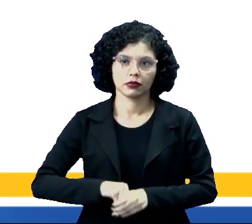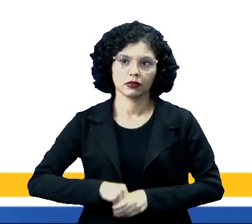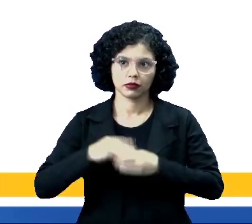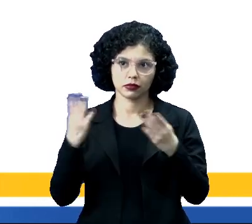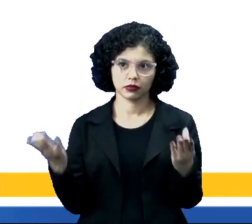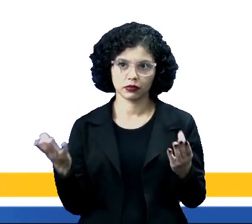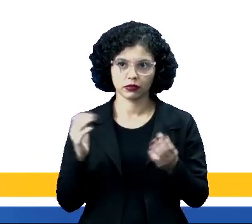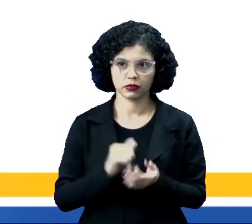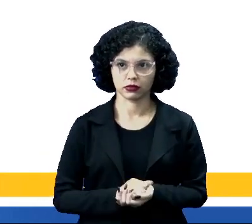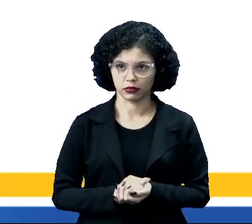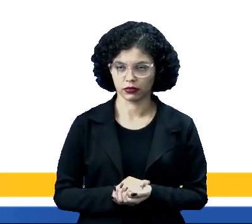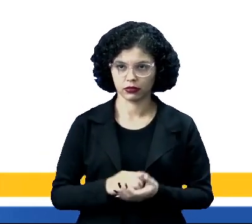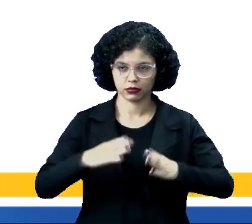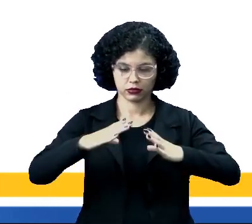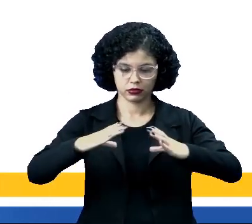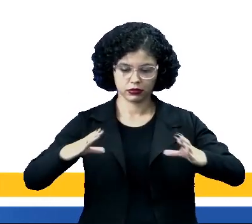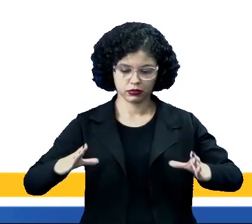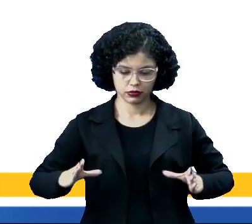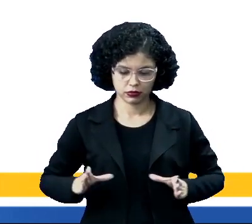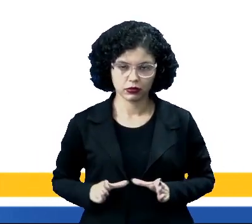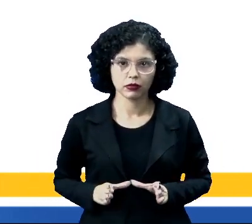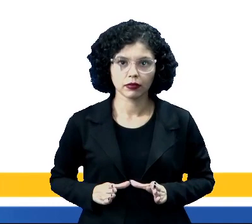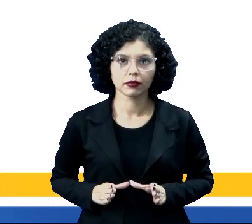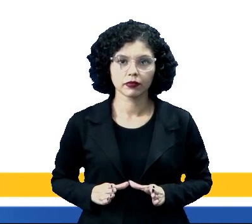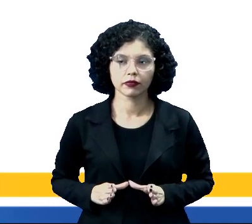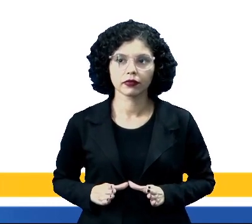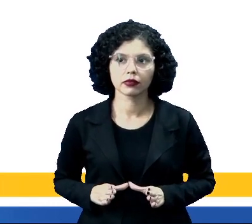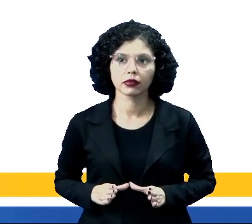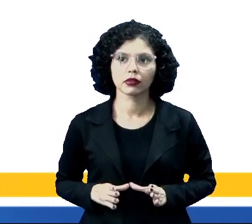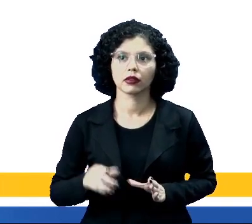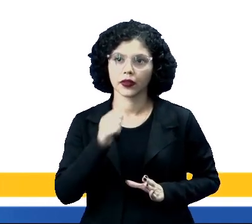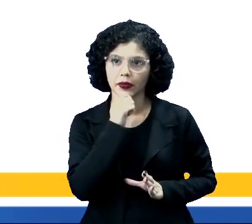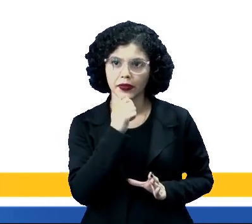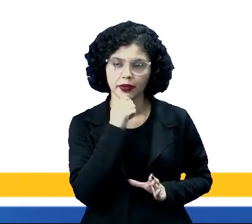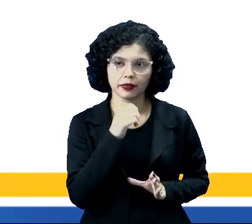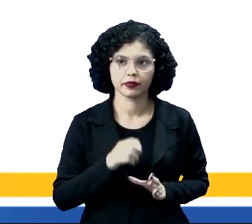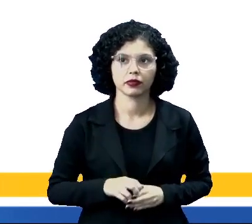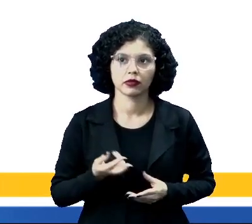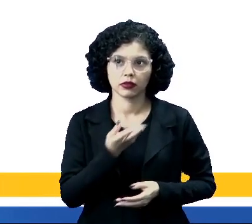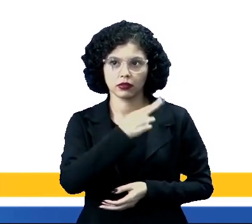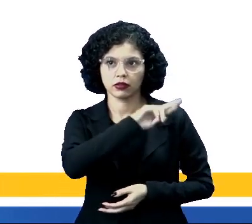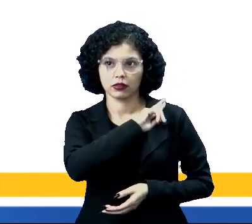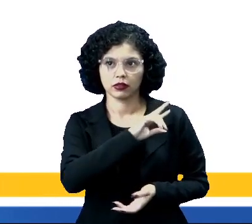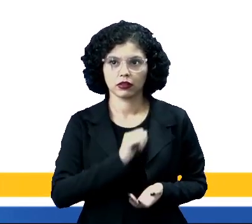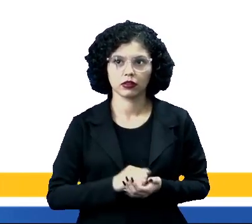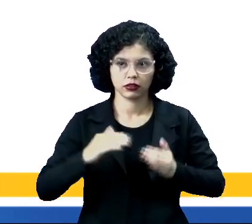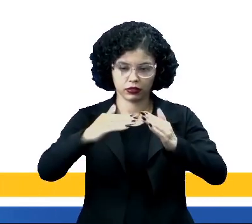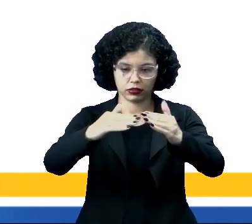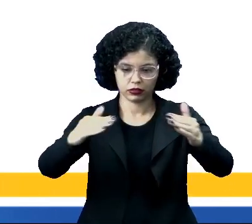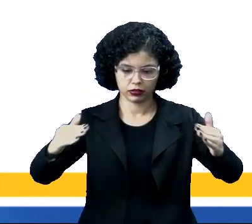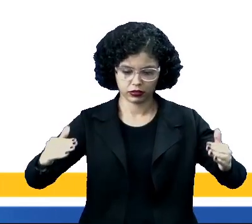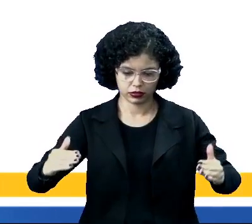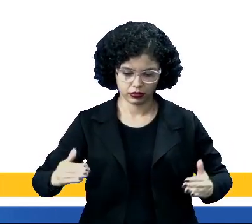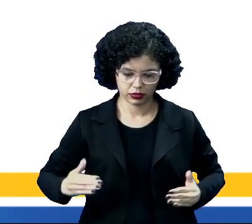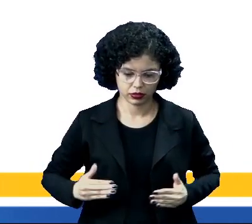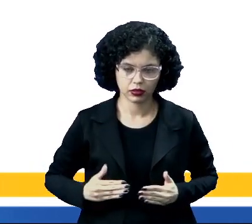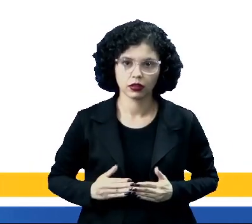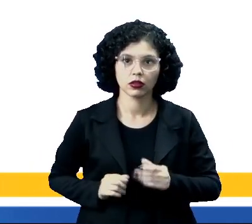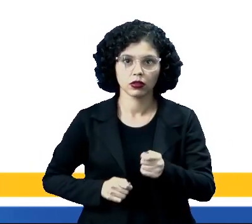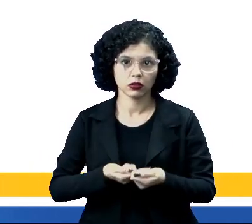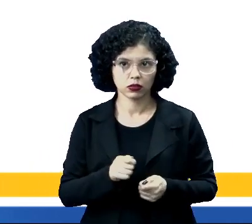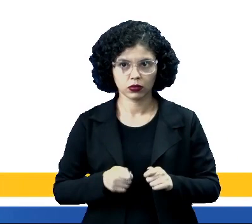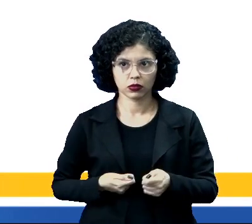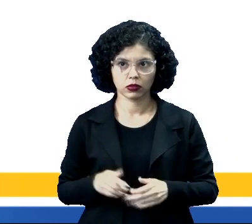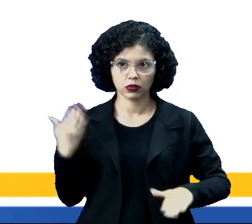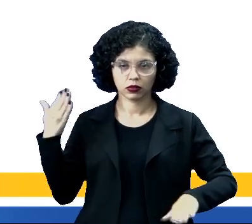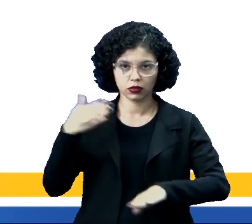nós temos aí a membrana plasmática. A membrana plasmática é responsável por envolver a célula e